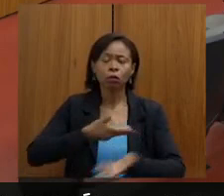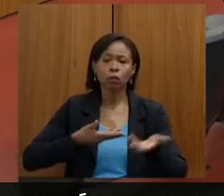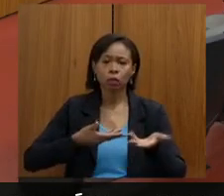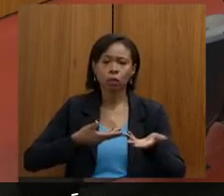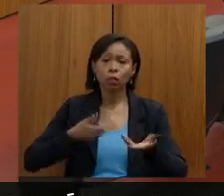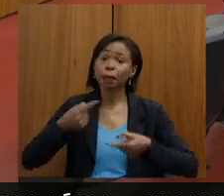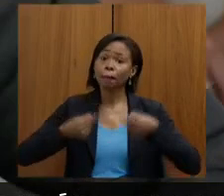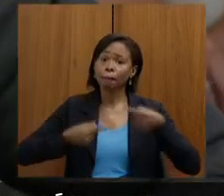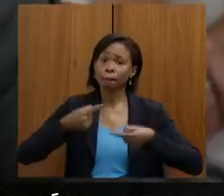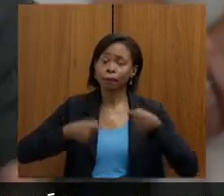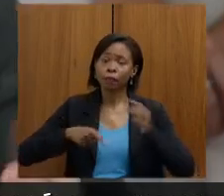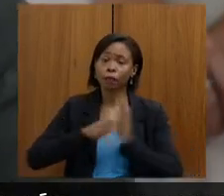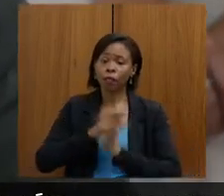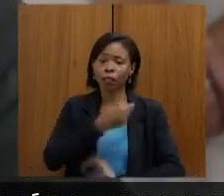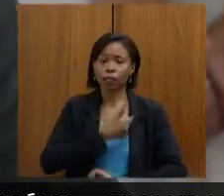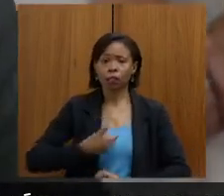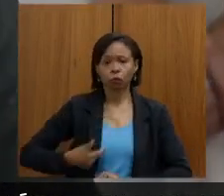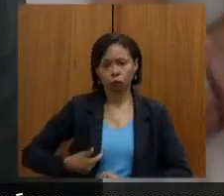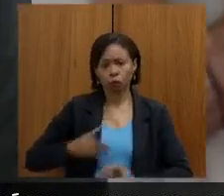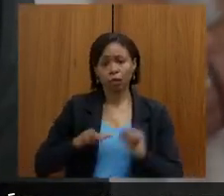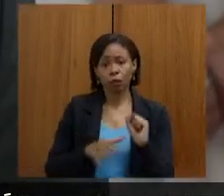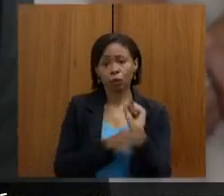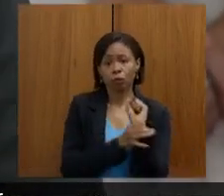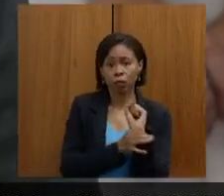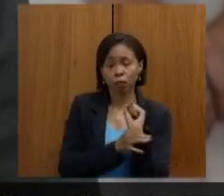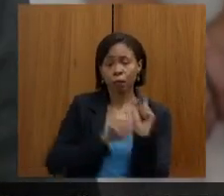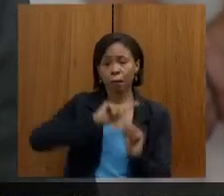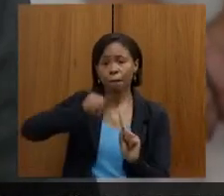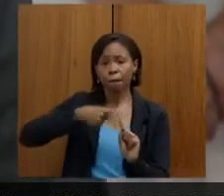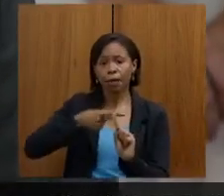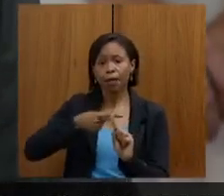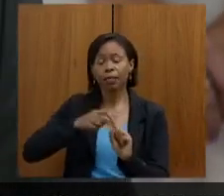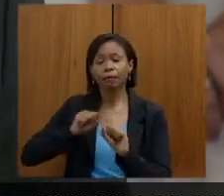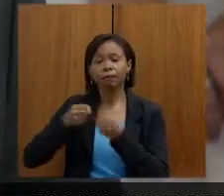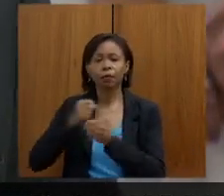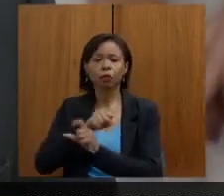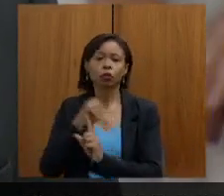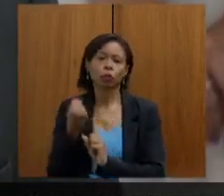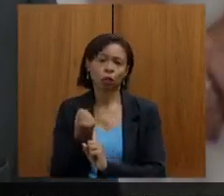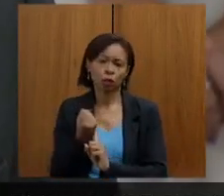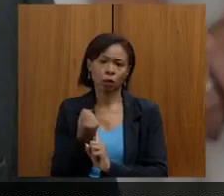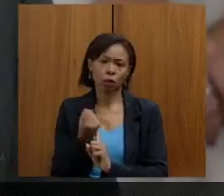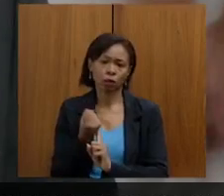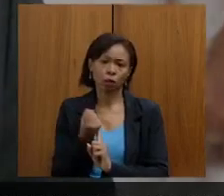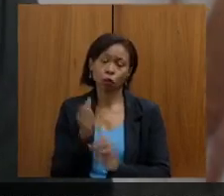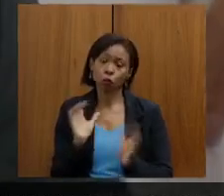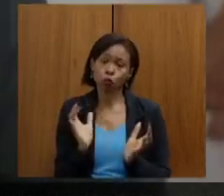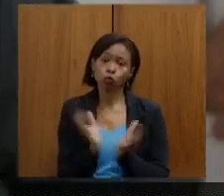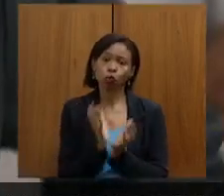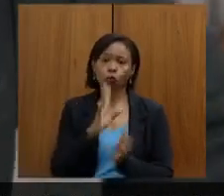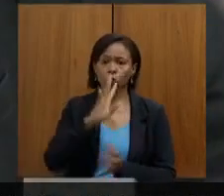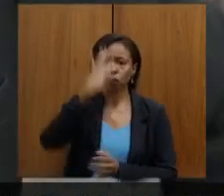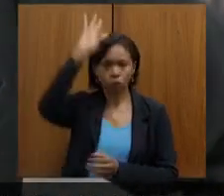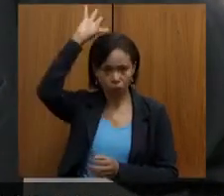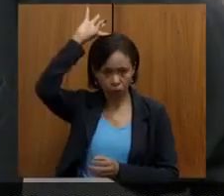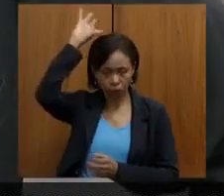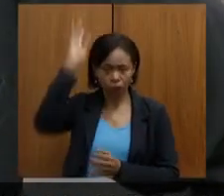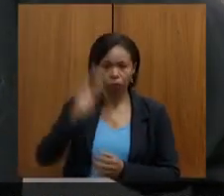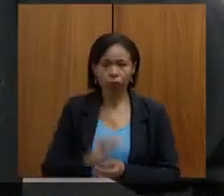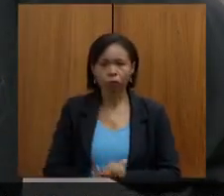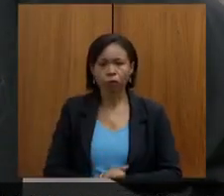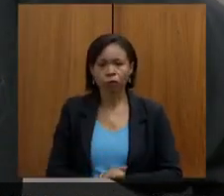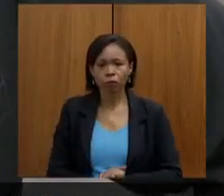estadual de segurança pública e Defesa Social no que tange ao Corpo de Bombeiros Militar